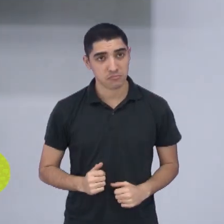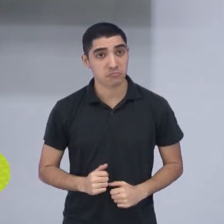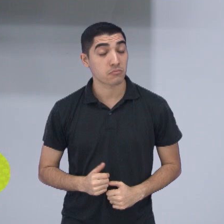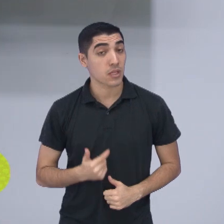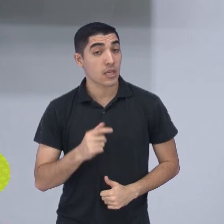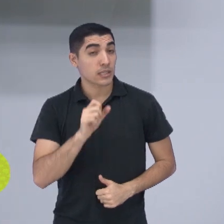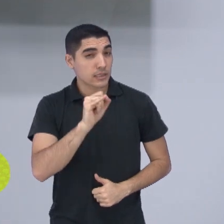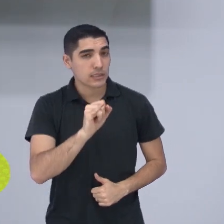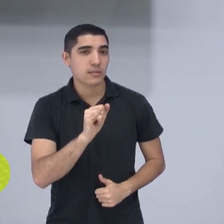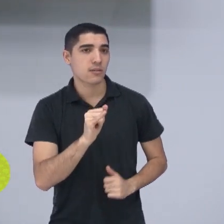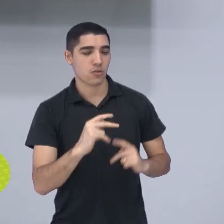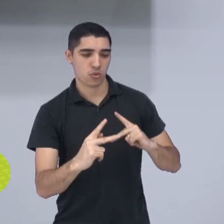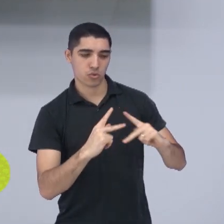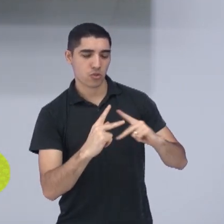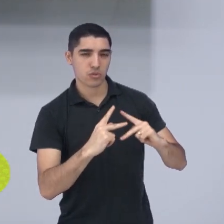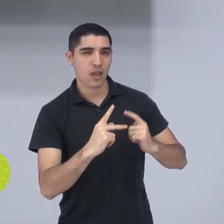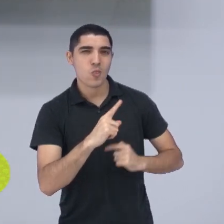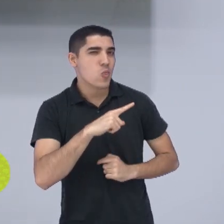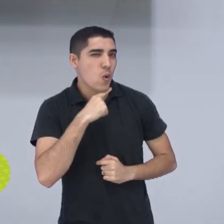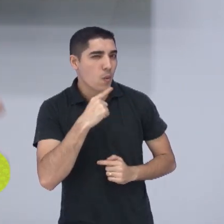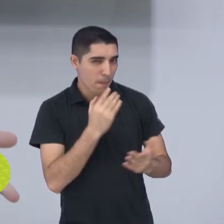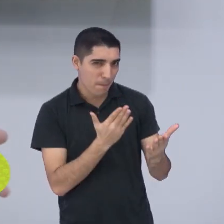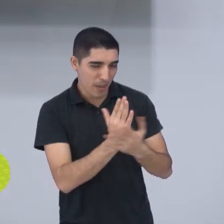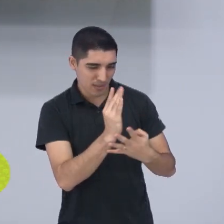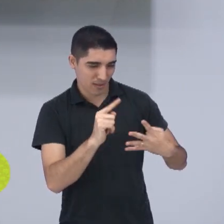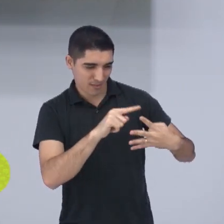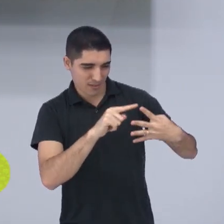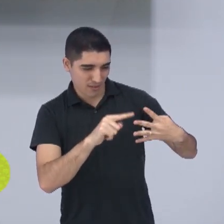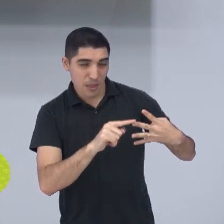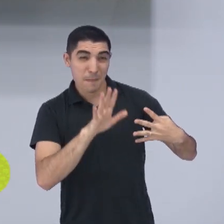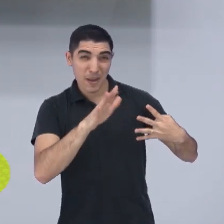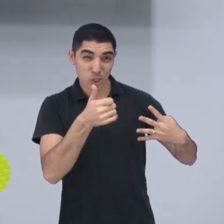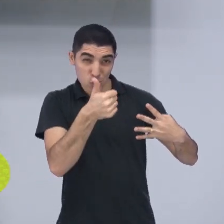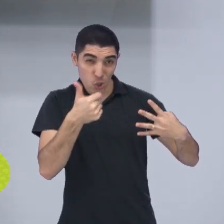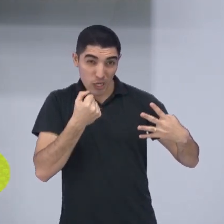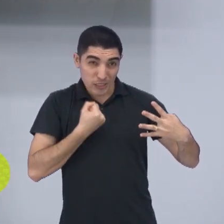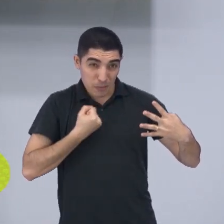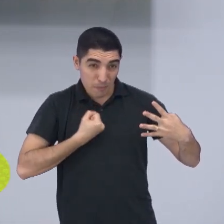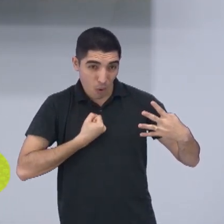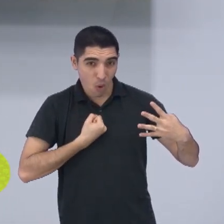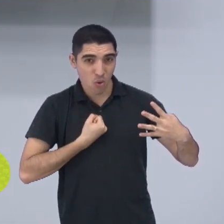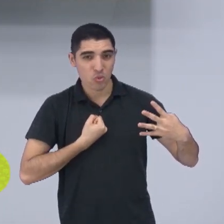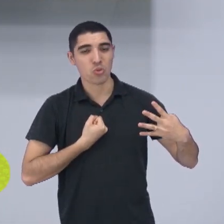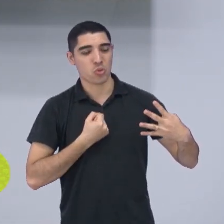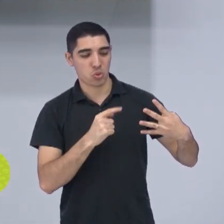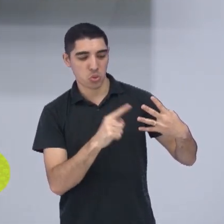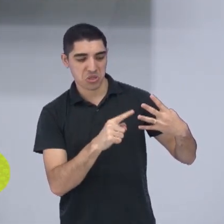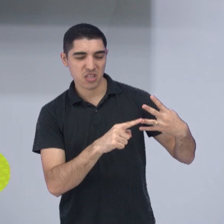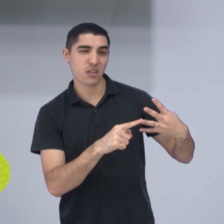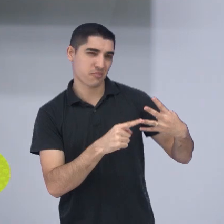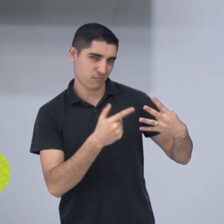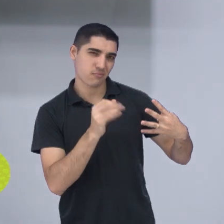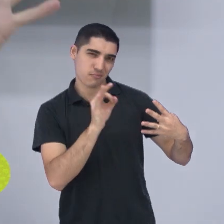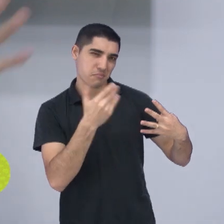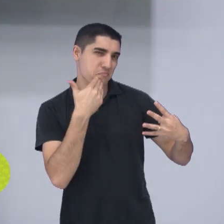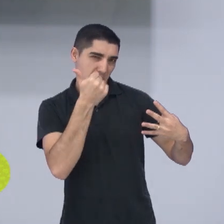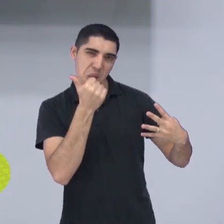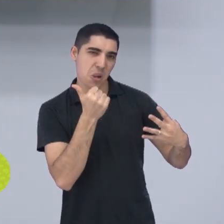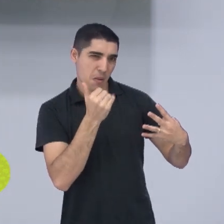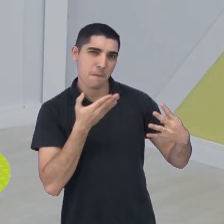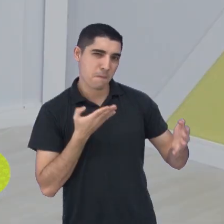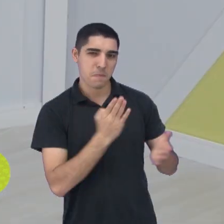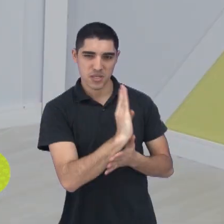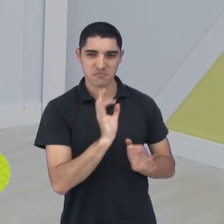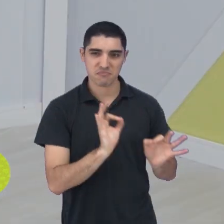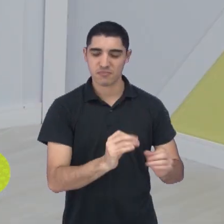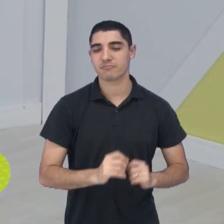classificasse entre os 2 primeiros, com 12 pontos não teria como escapar de melhor terceiro lugar, né? Então, de um jeito ou de outro, São José está lá.